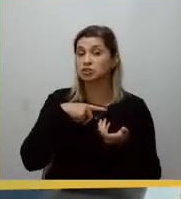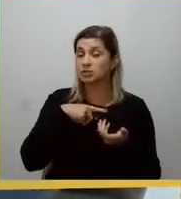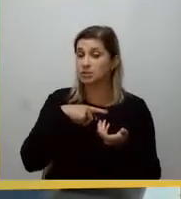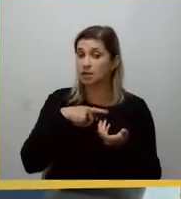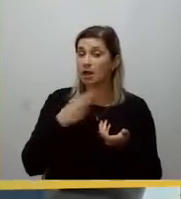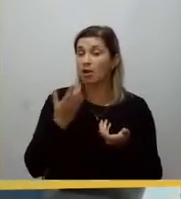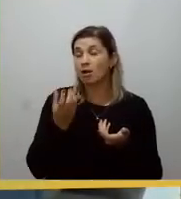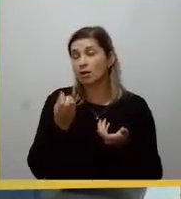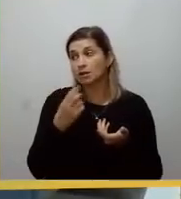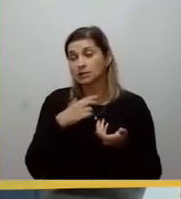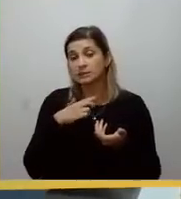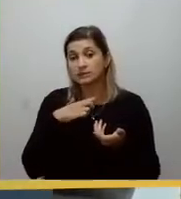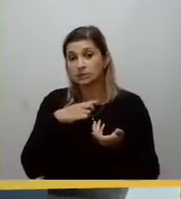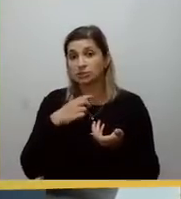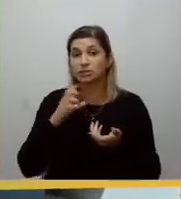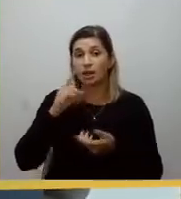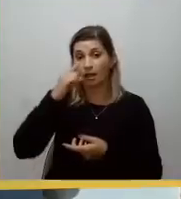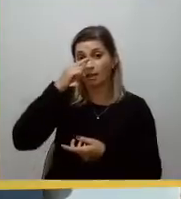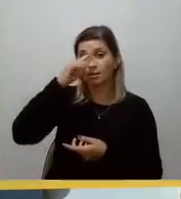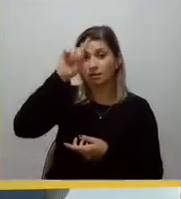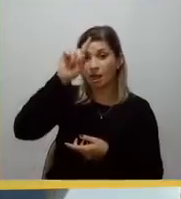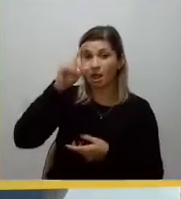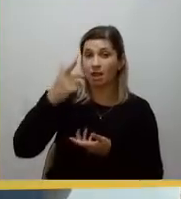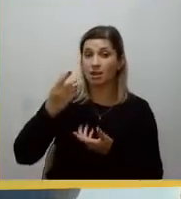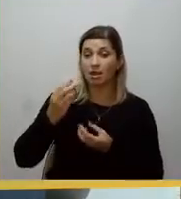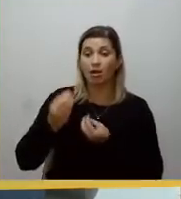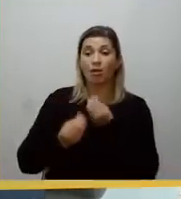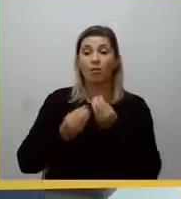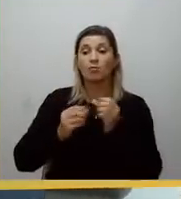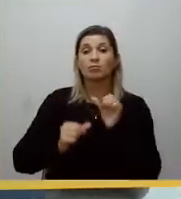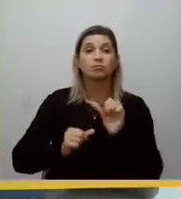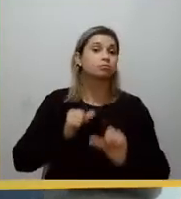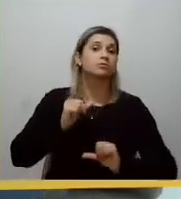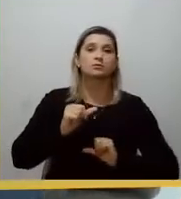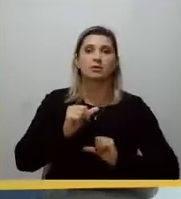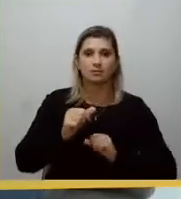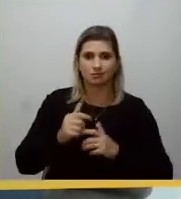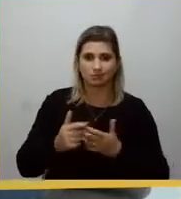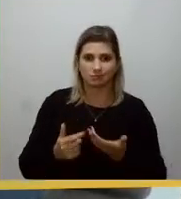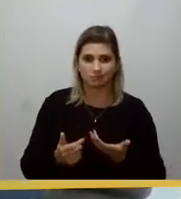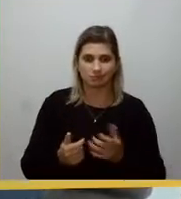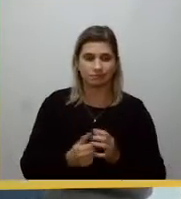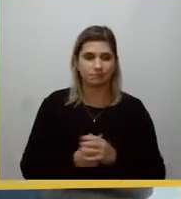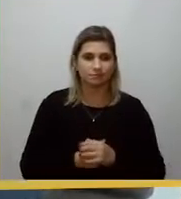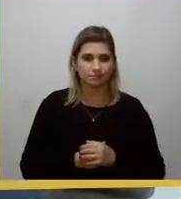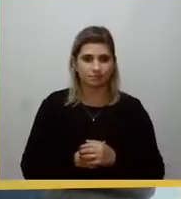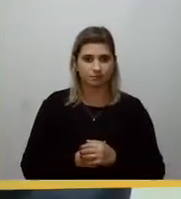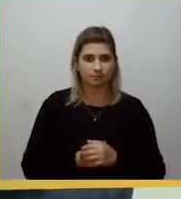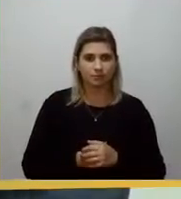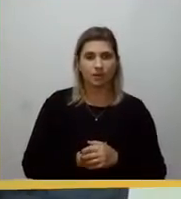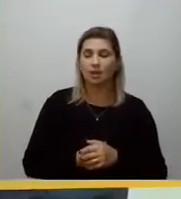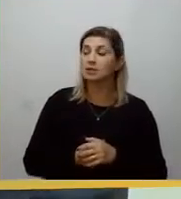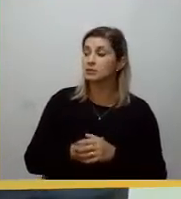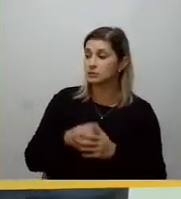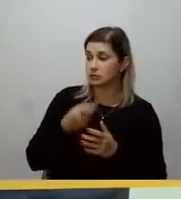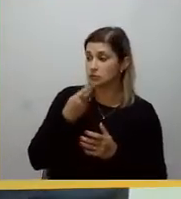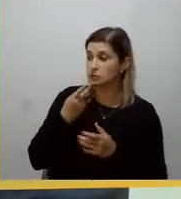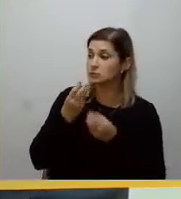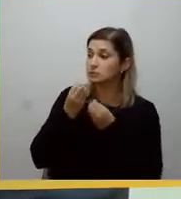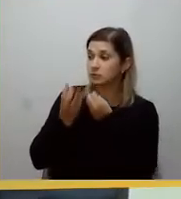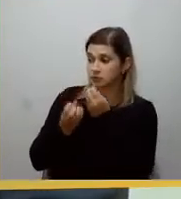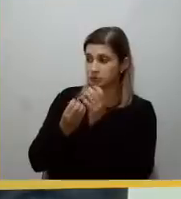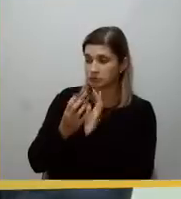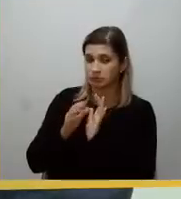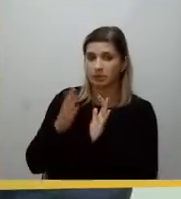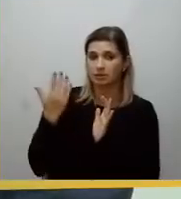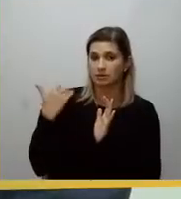ideia de alguém reverter a situação. Deixa eu te fazer uma confidência aqui. Pois não. Na época de